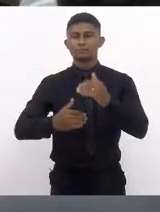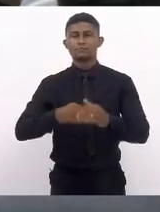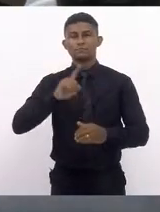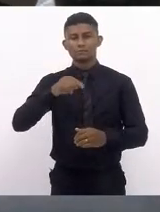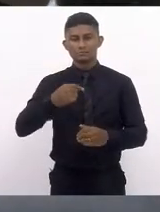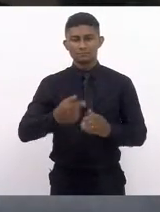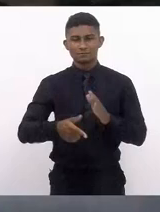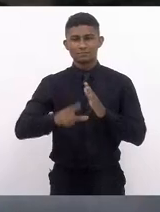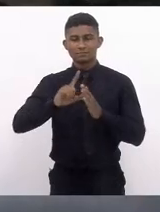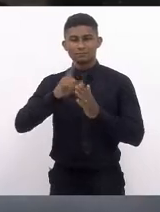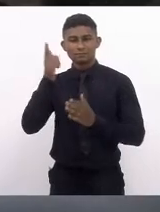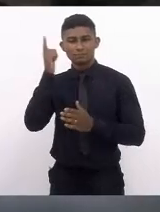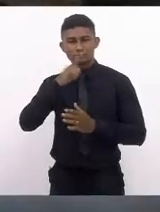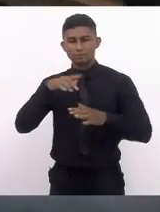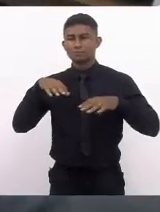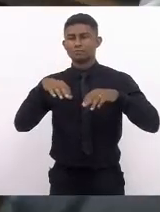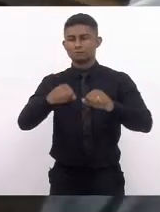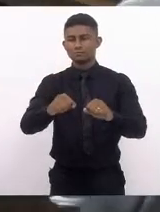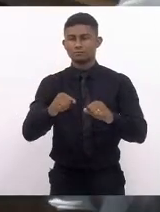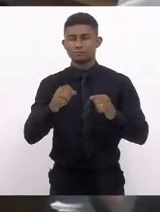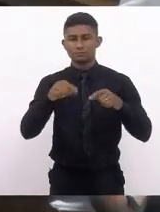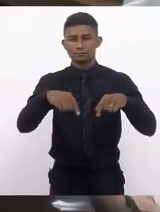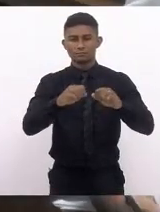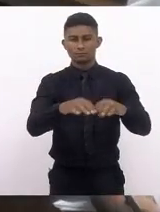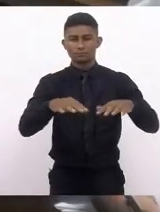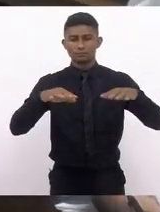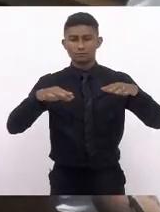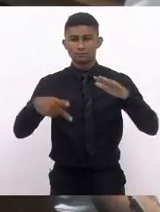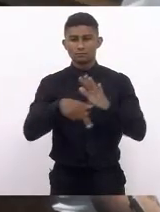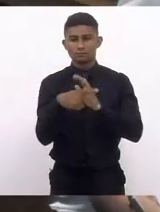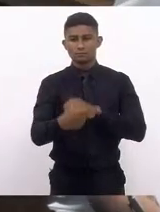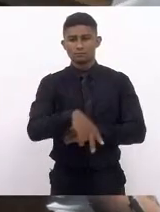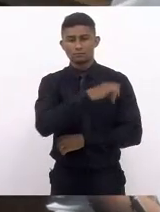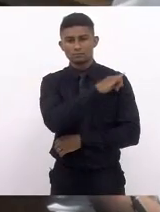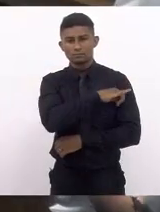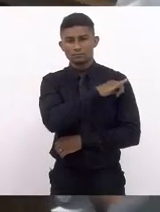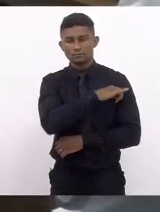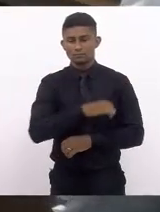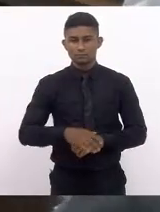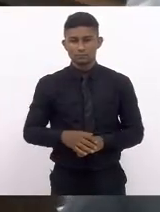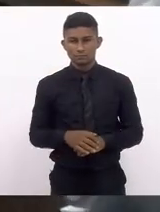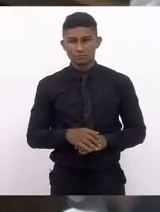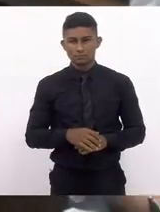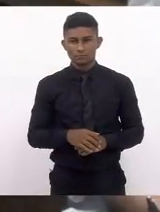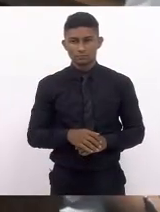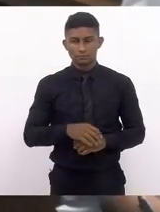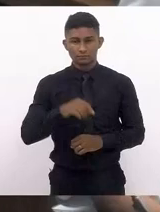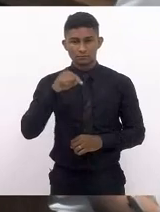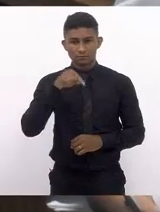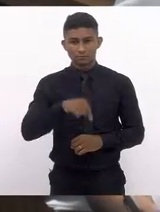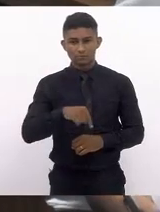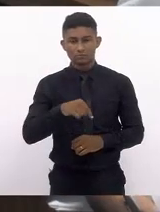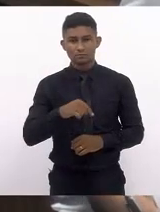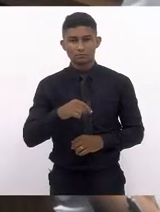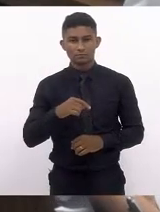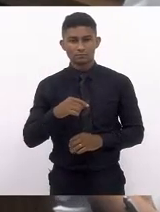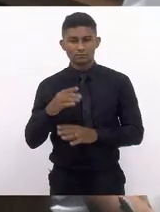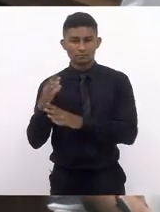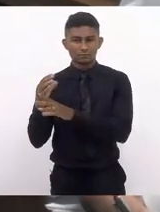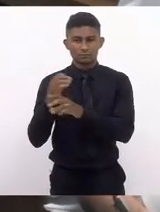conquista do Parlamento Fluminense dos 70 parlamentares